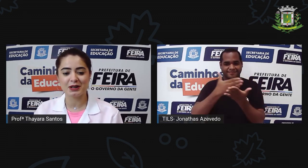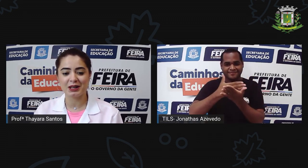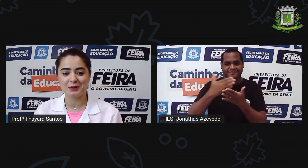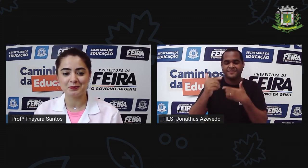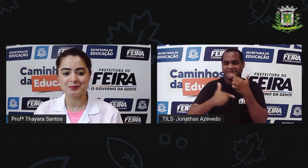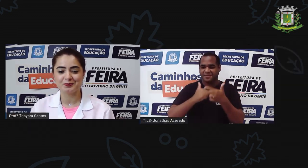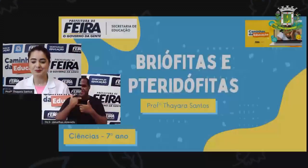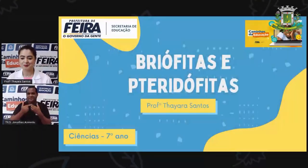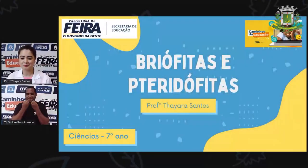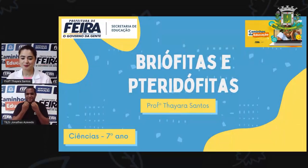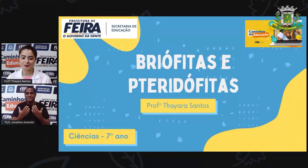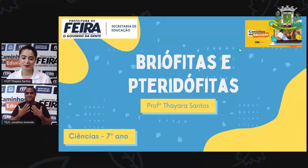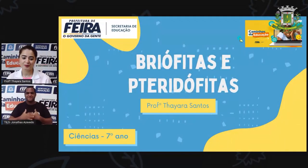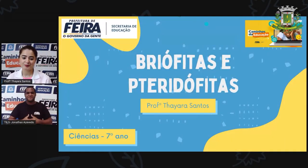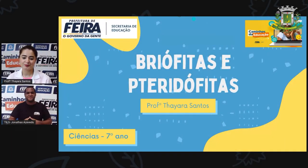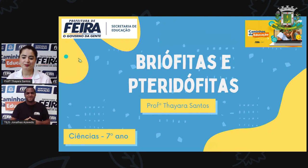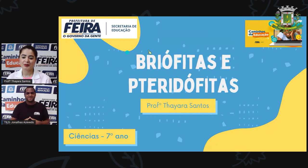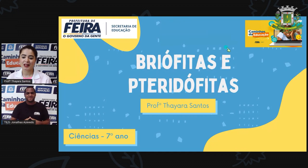trabalhos por aqui.